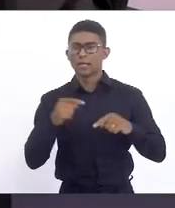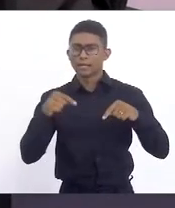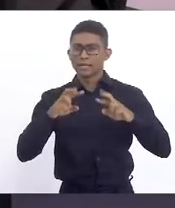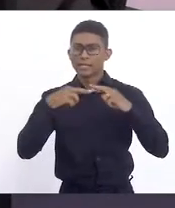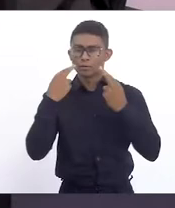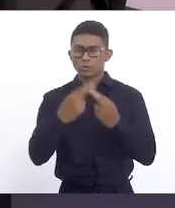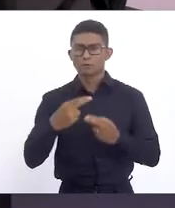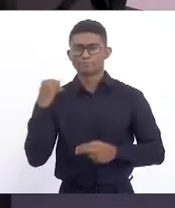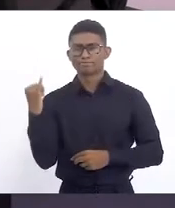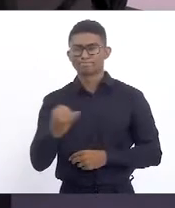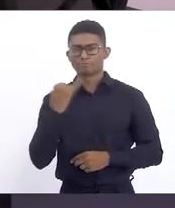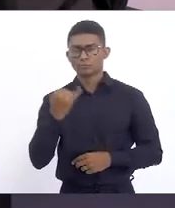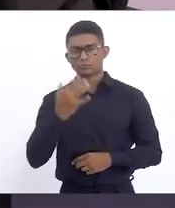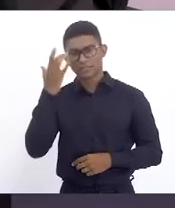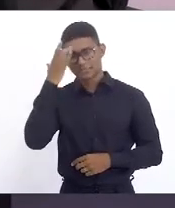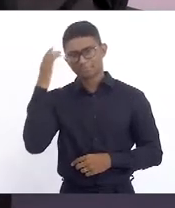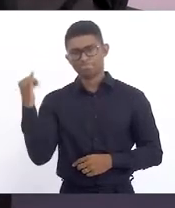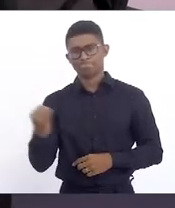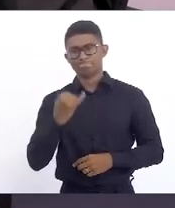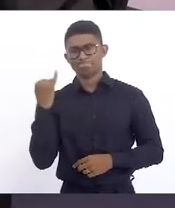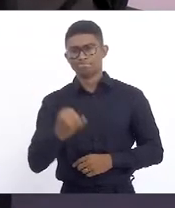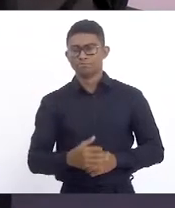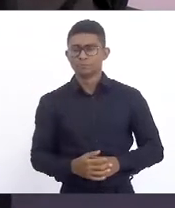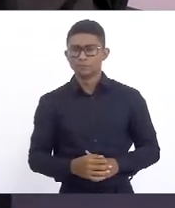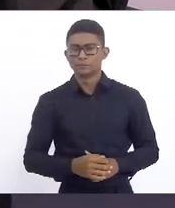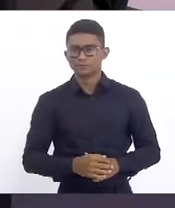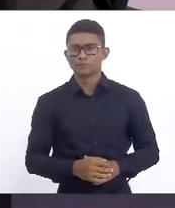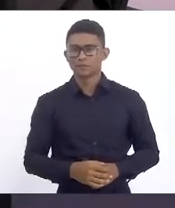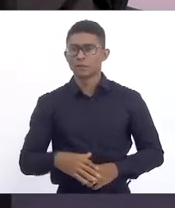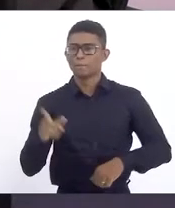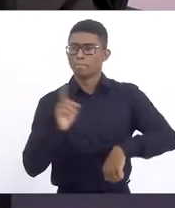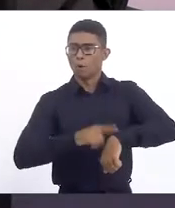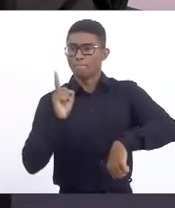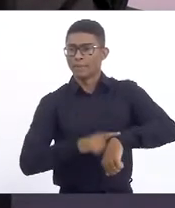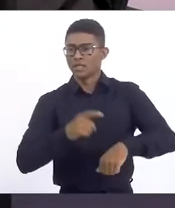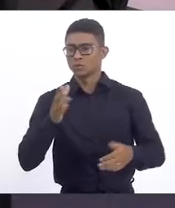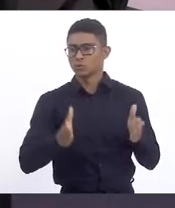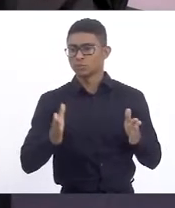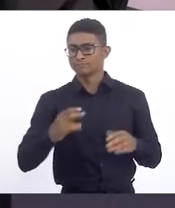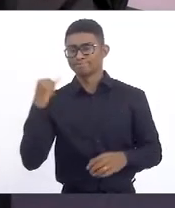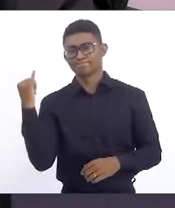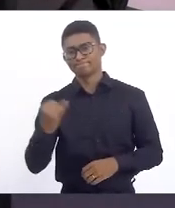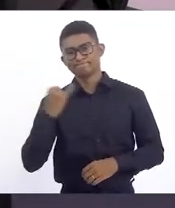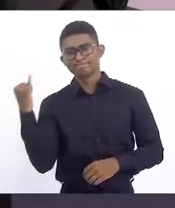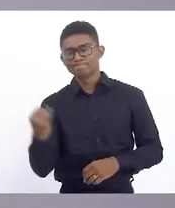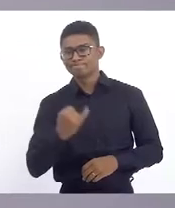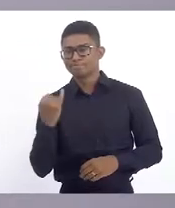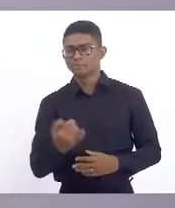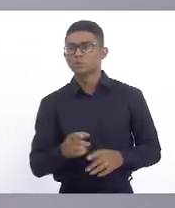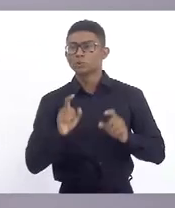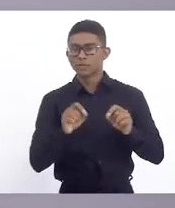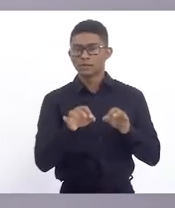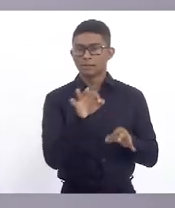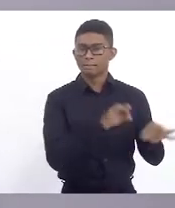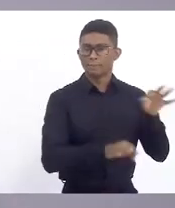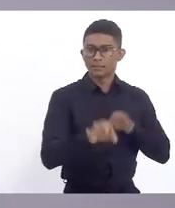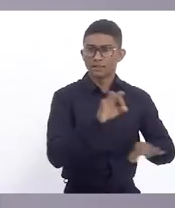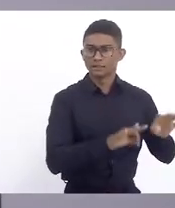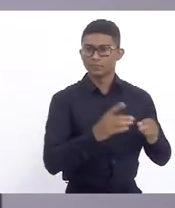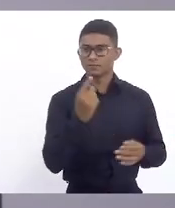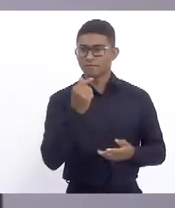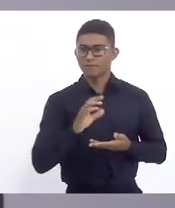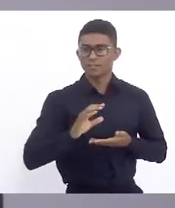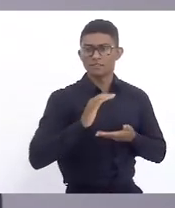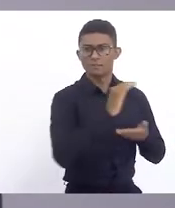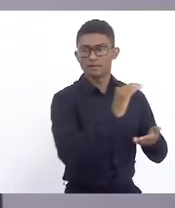acho fundamental, como o doutor Luiz Paulo colocou, no momento crucial... Né, de elaboração dos planos diretores de investimento das